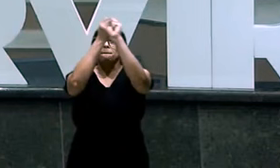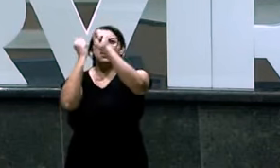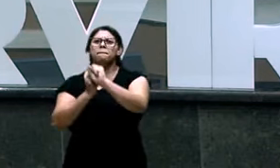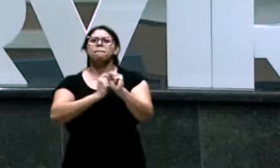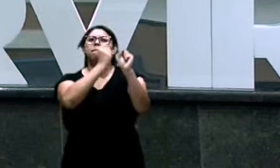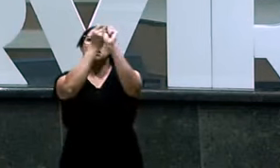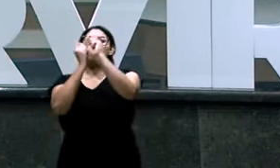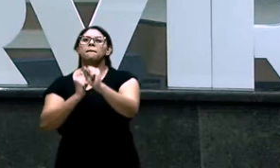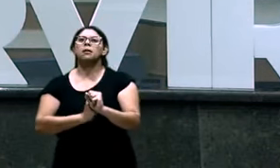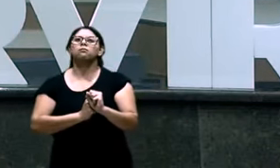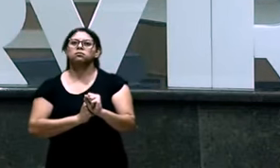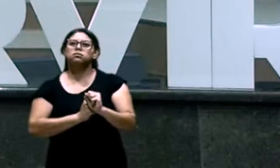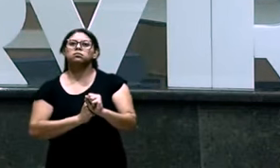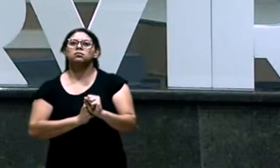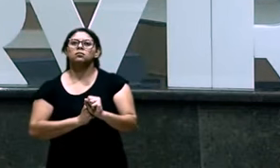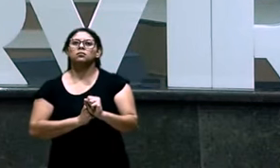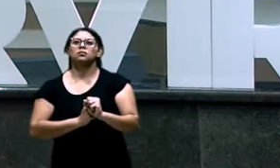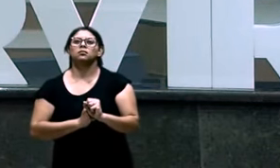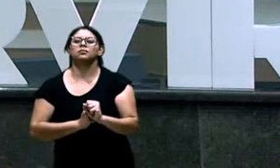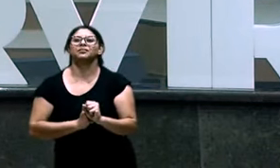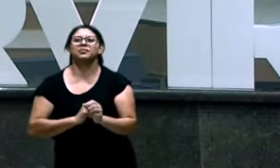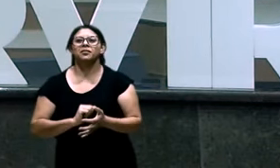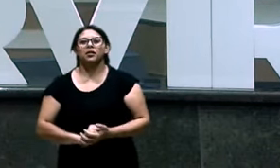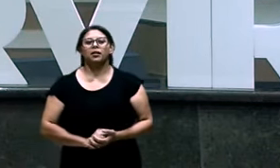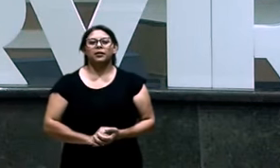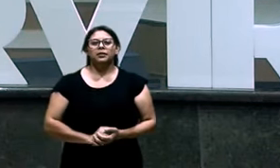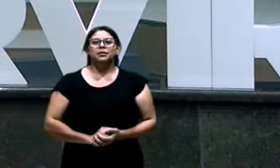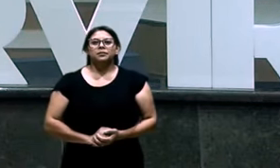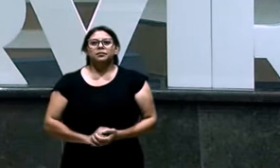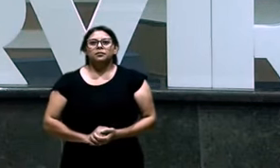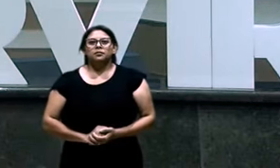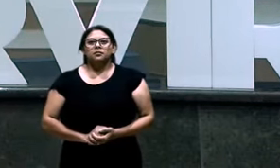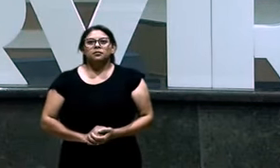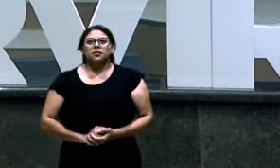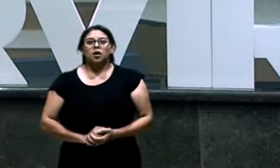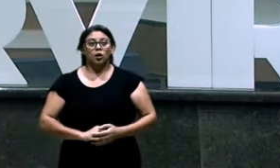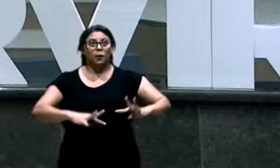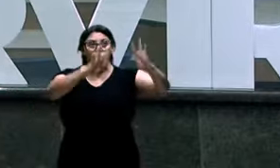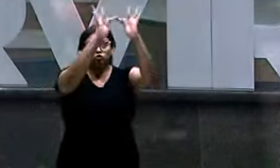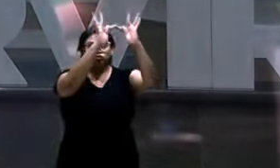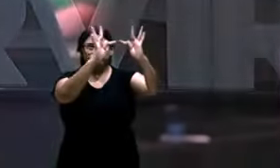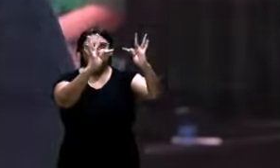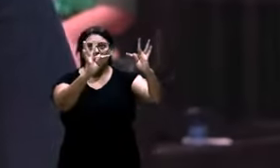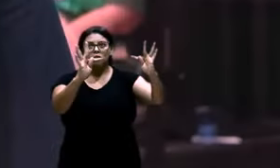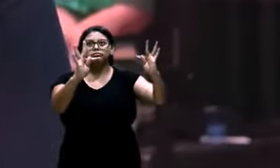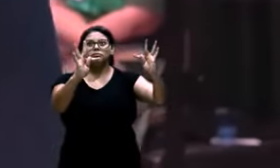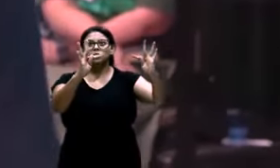Permita-me, e nada contra os anciãos, mas depois que o templo foi reconstruído de